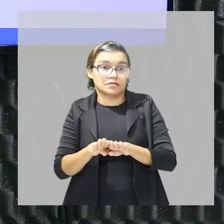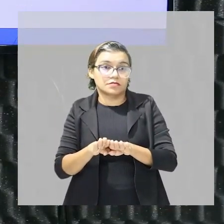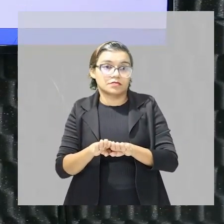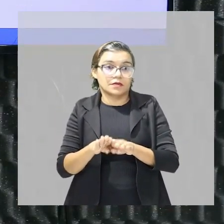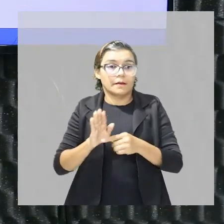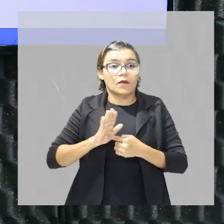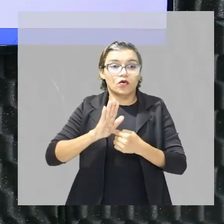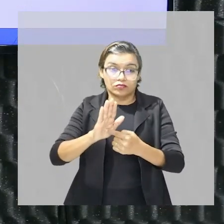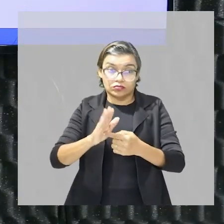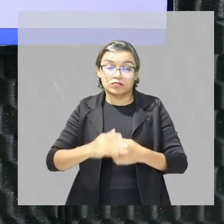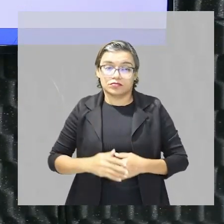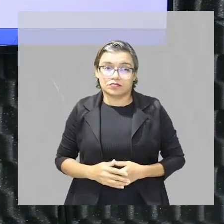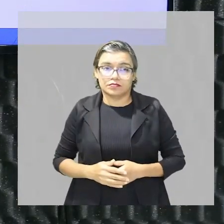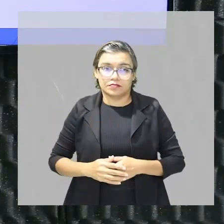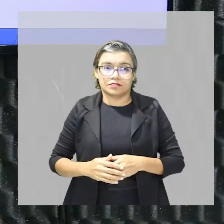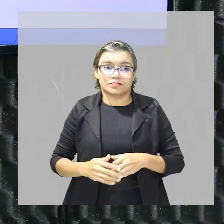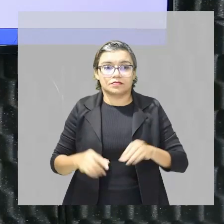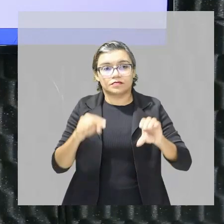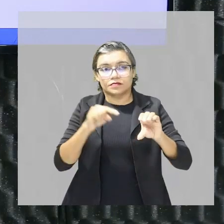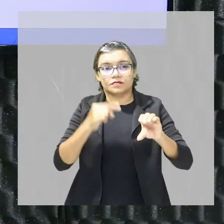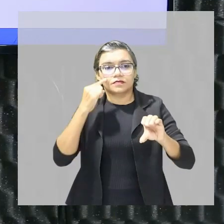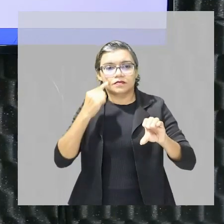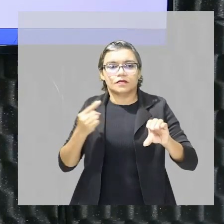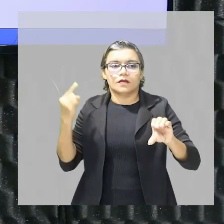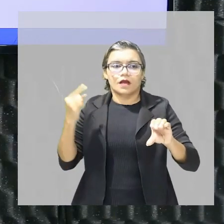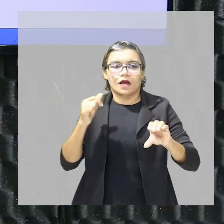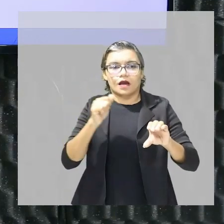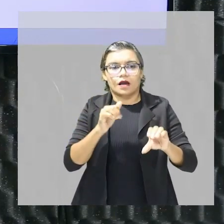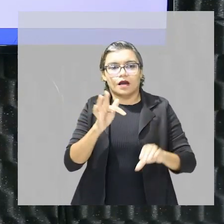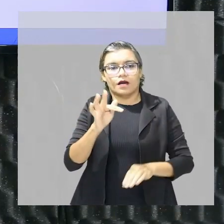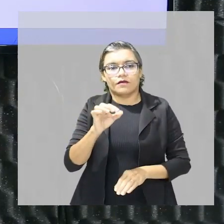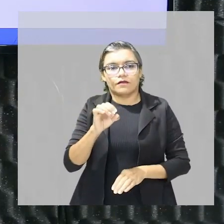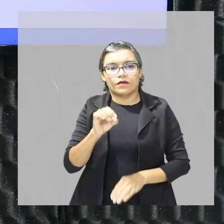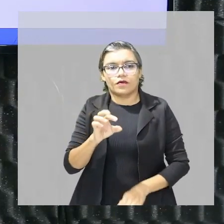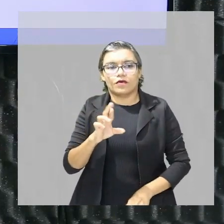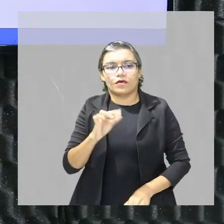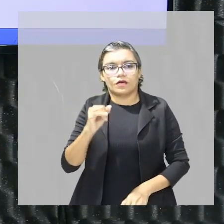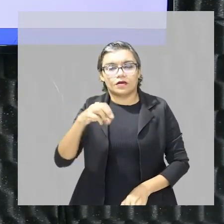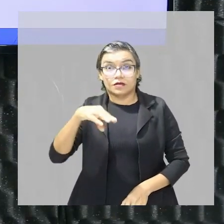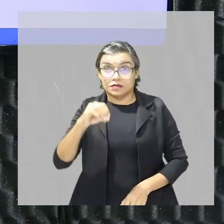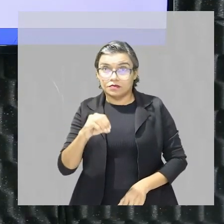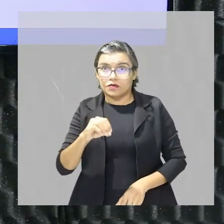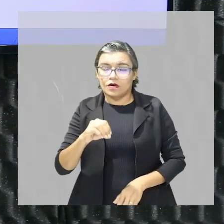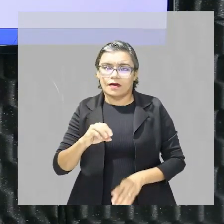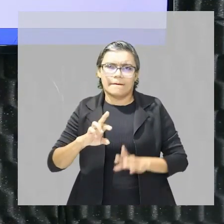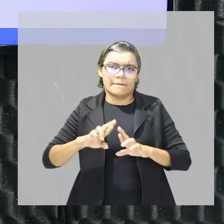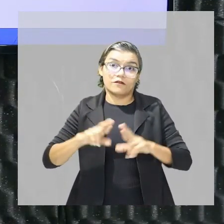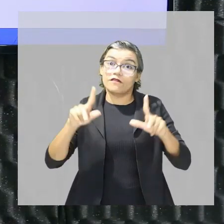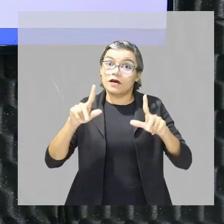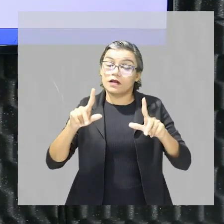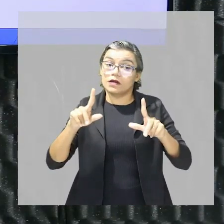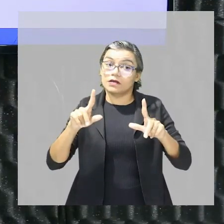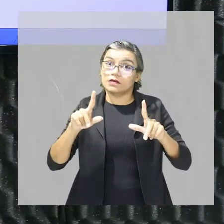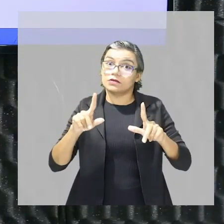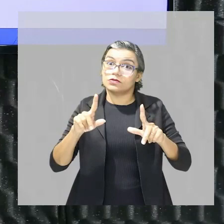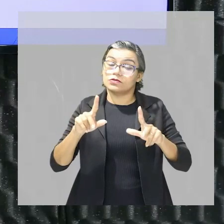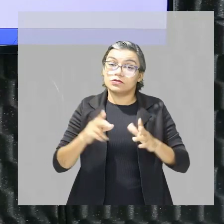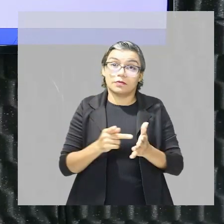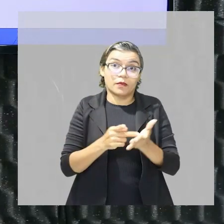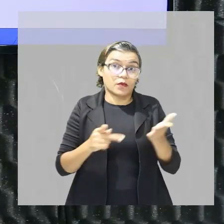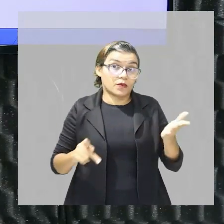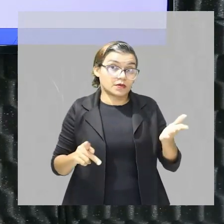juntos o aforismo aforismo é uma espécie de escrita já diferenciada da poesia